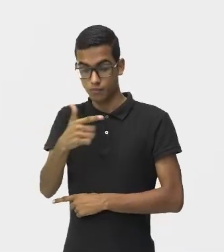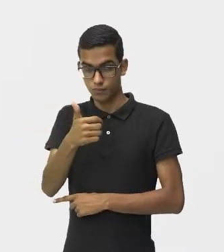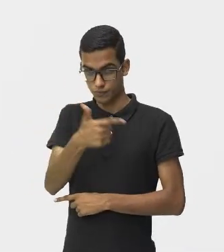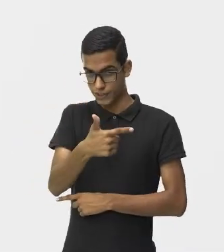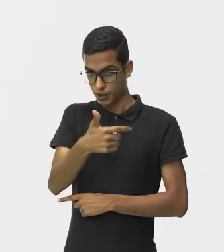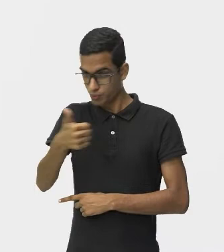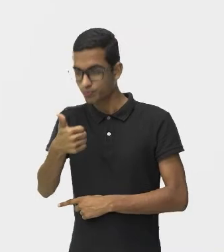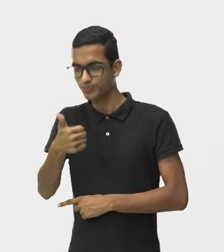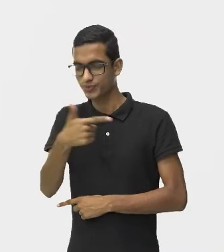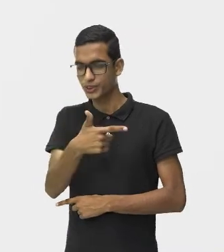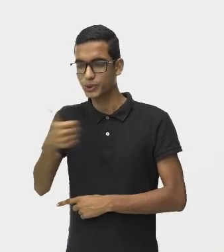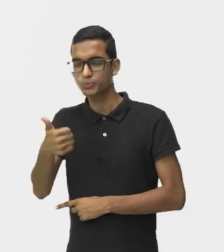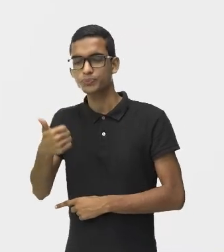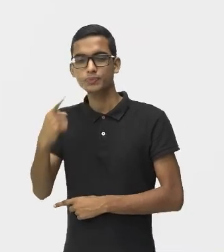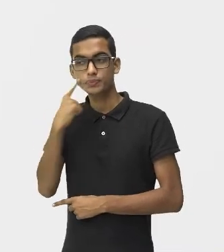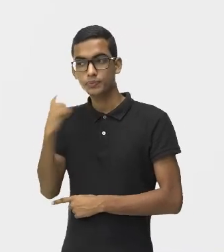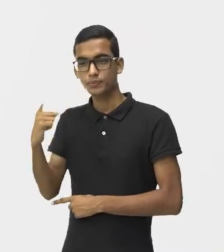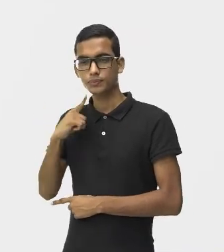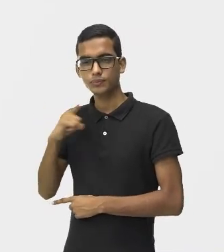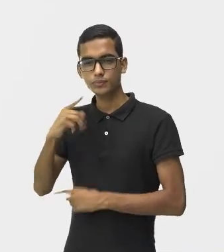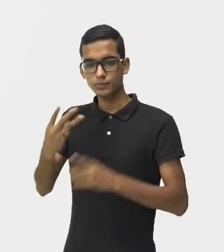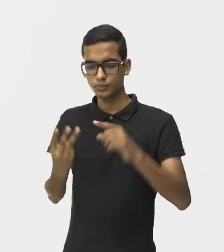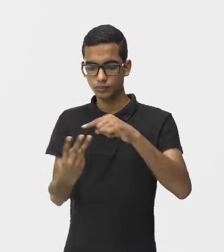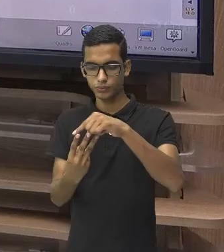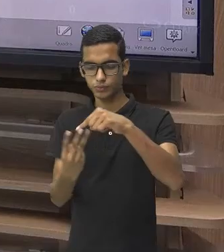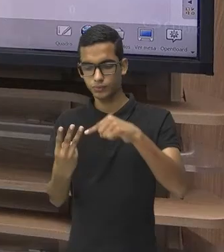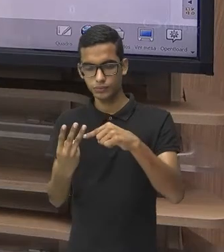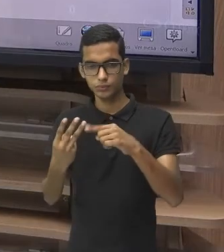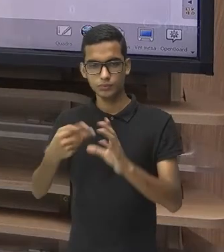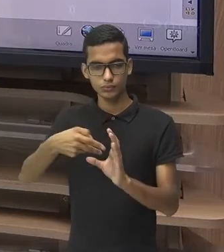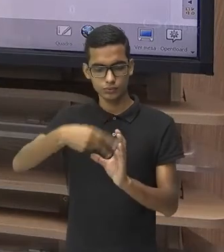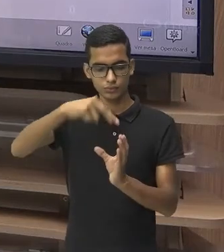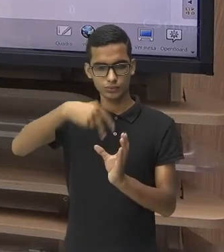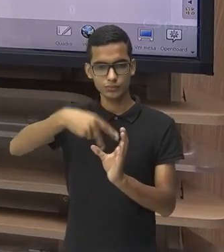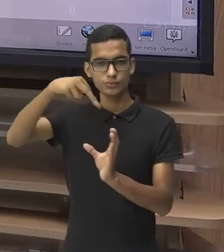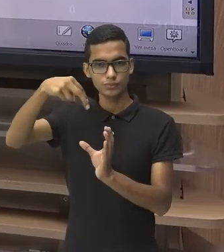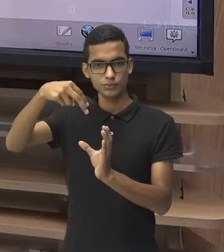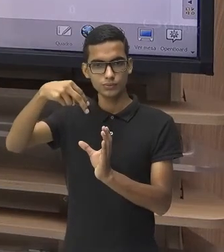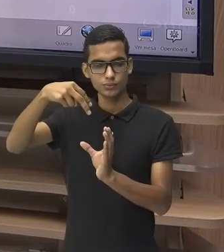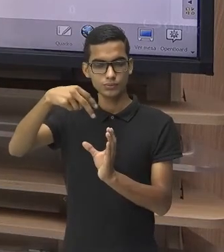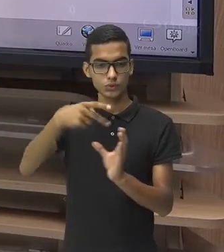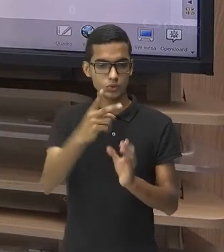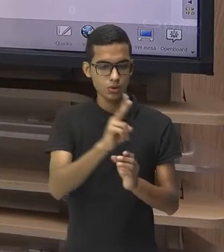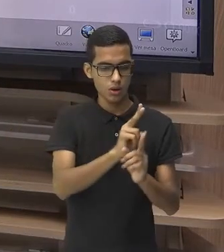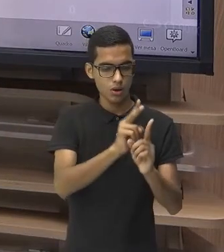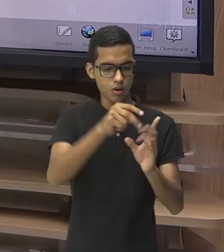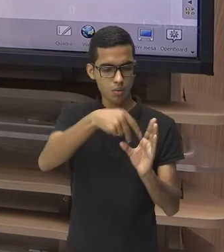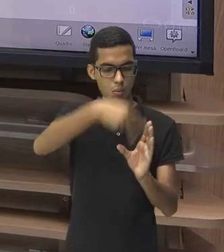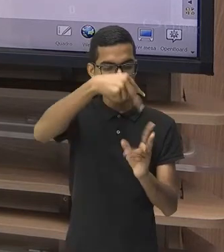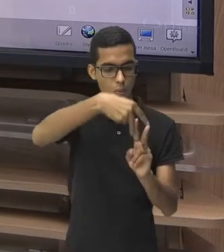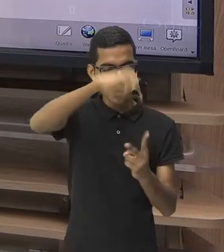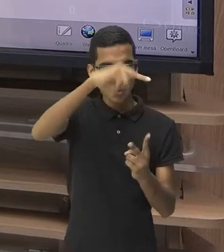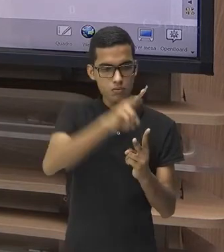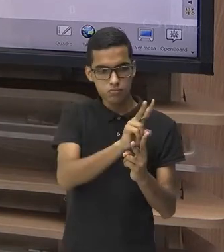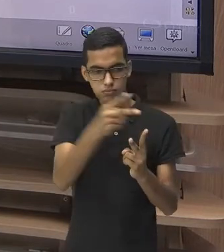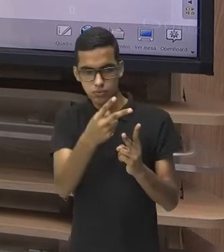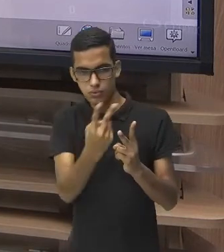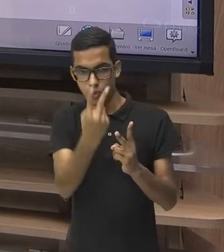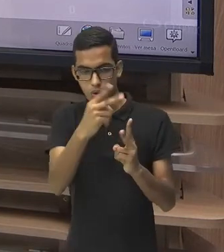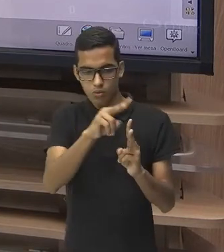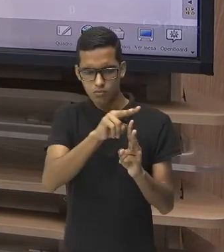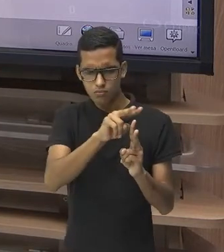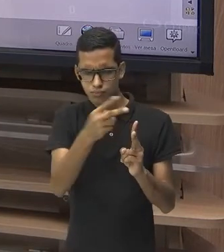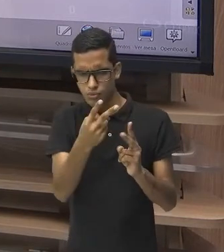apresenta 3 cromossomos, ou seja, um a mais, tá? Então, a gente observa que a quantidade também